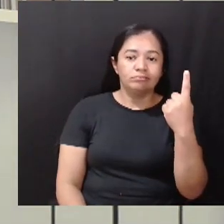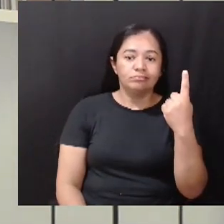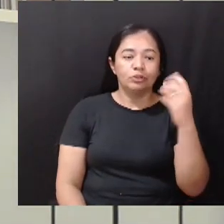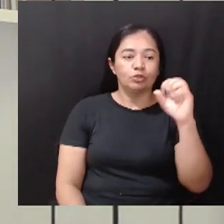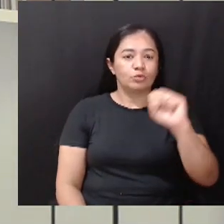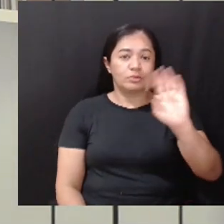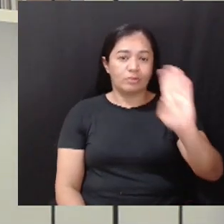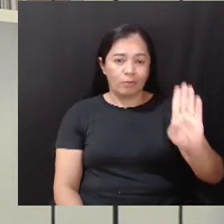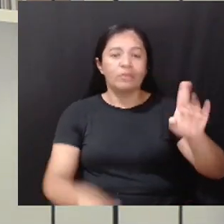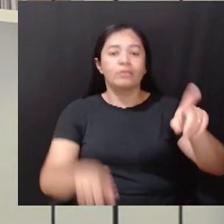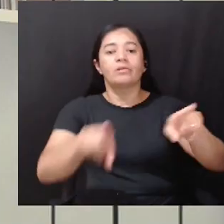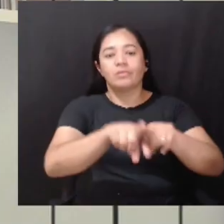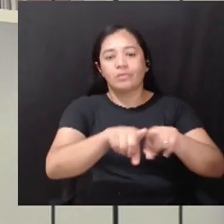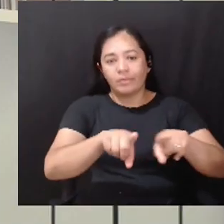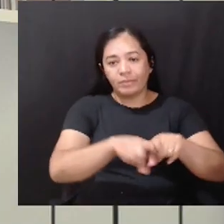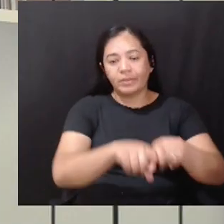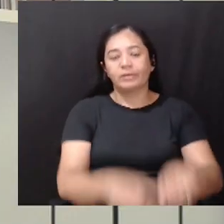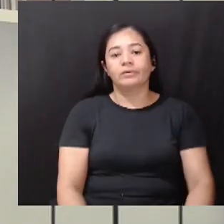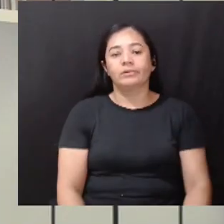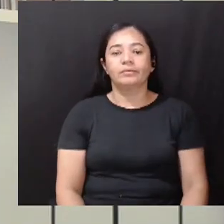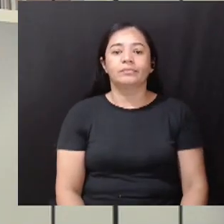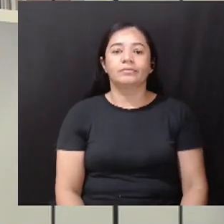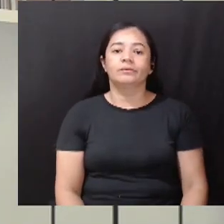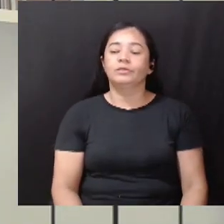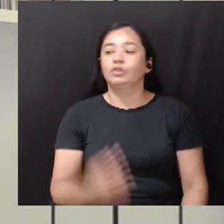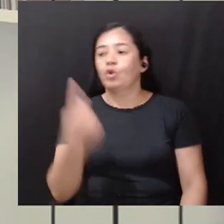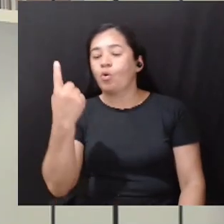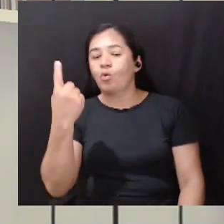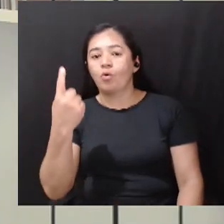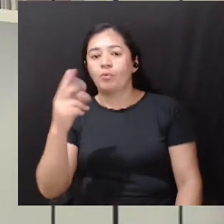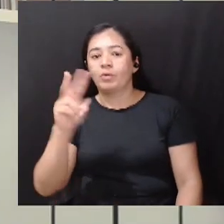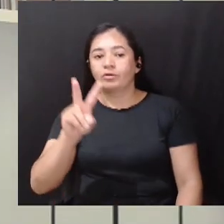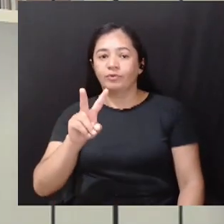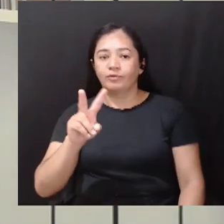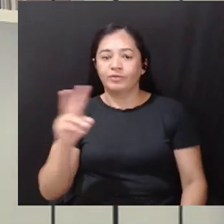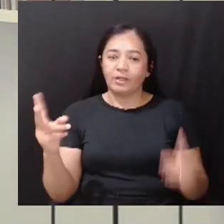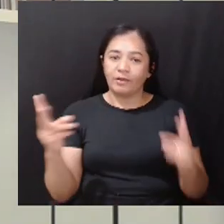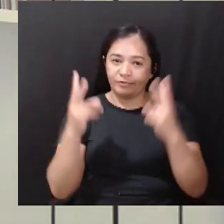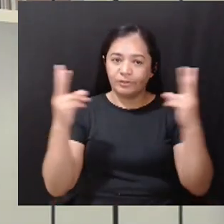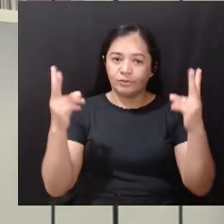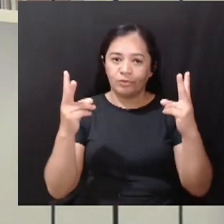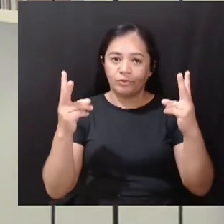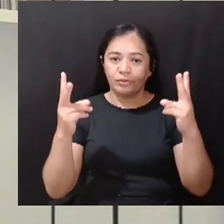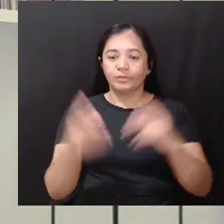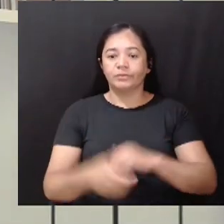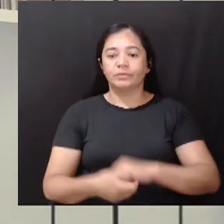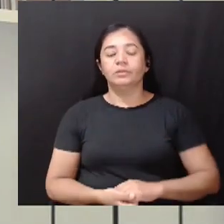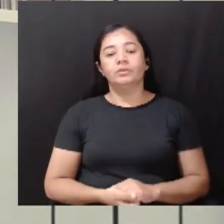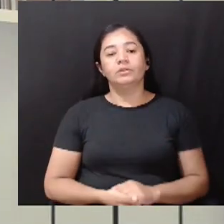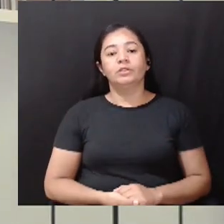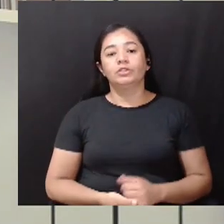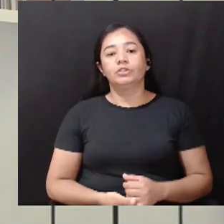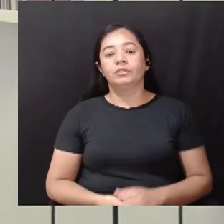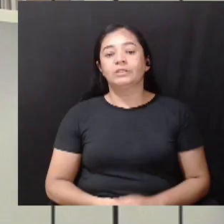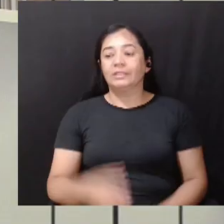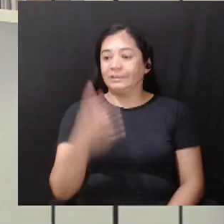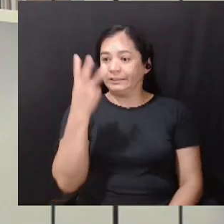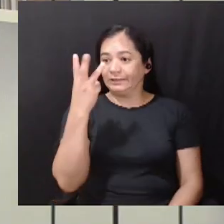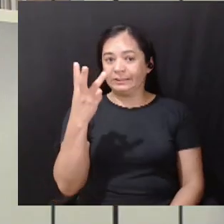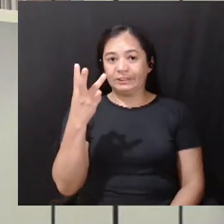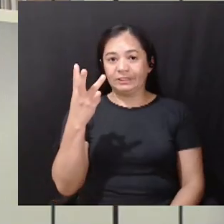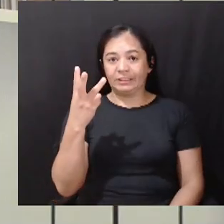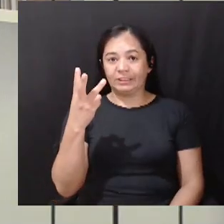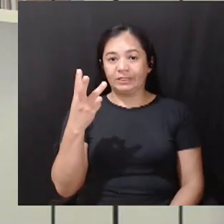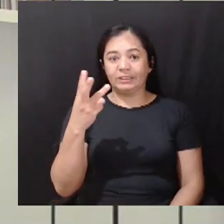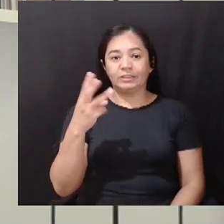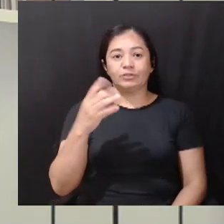no distrito do Campo Grande, 1 no Vila Vitória, na região do distrito do Ouro Verde, 3 no Parque Itajaí,